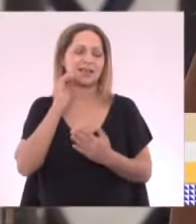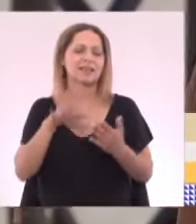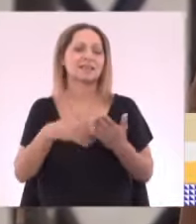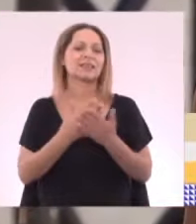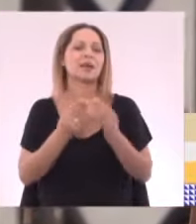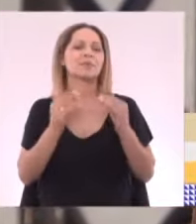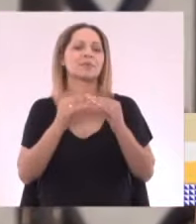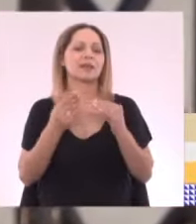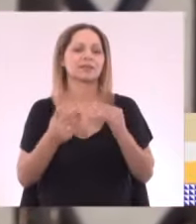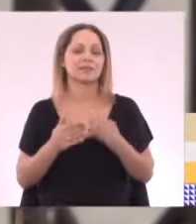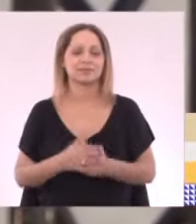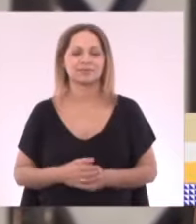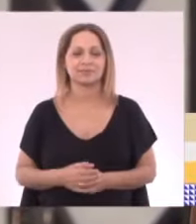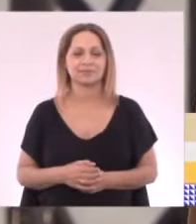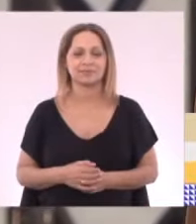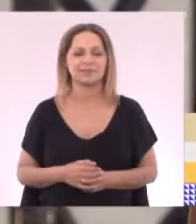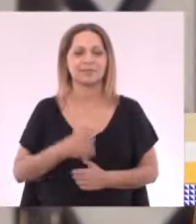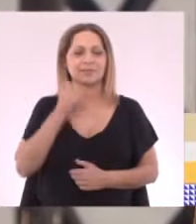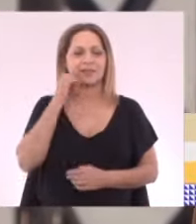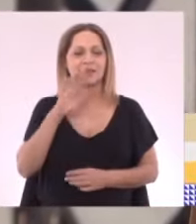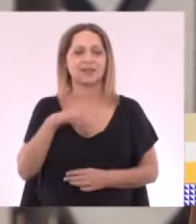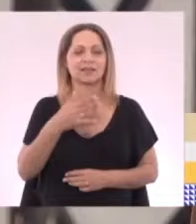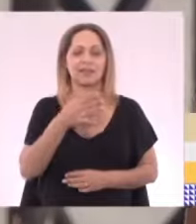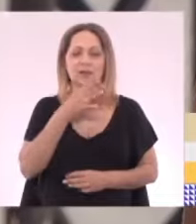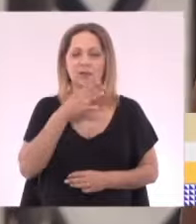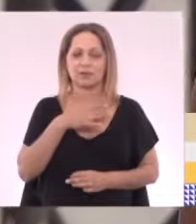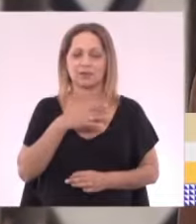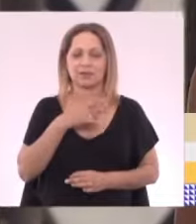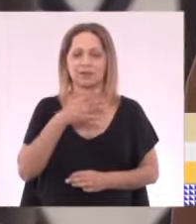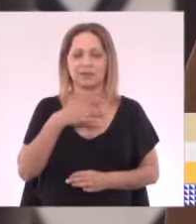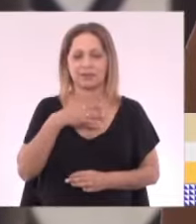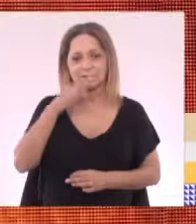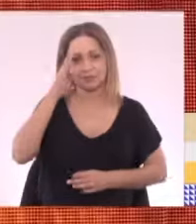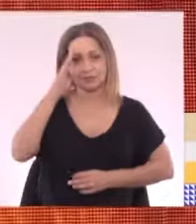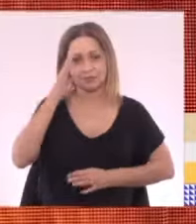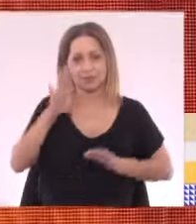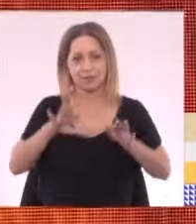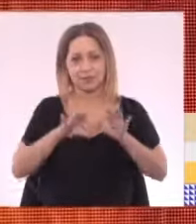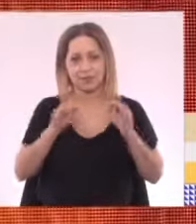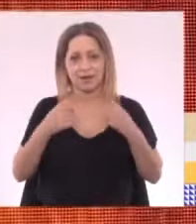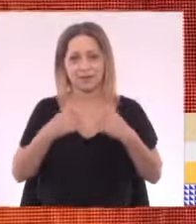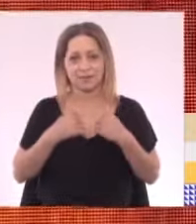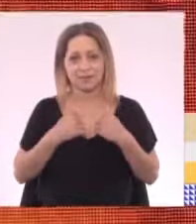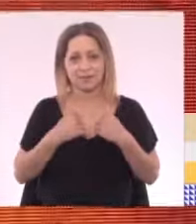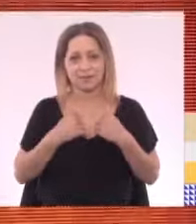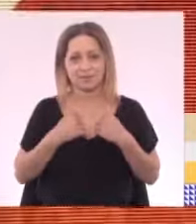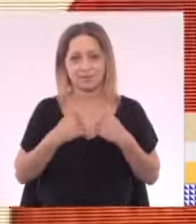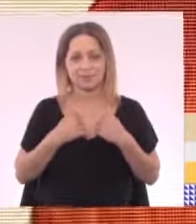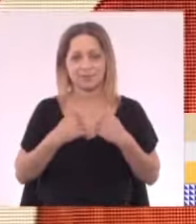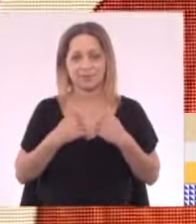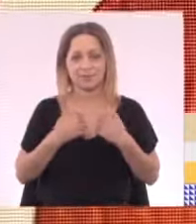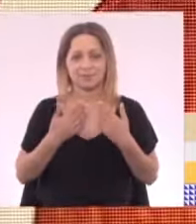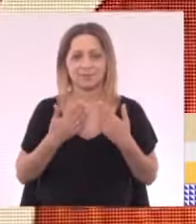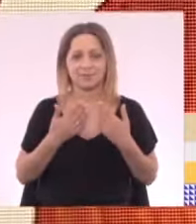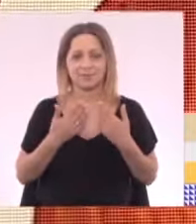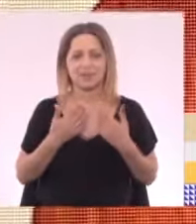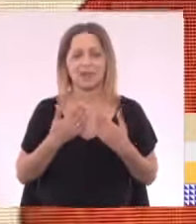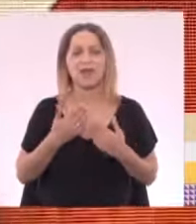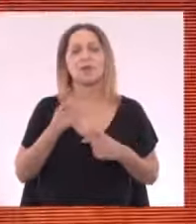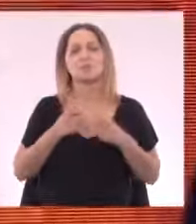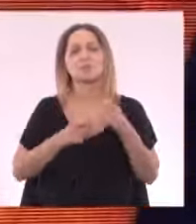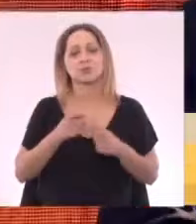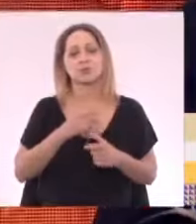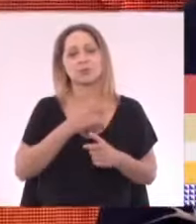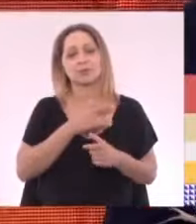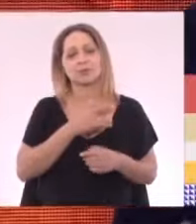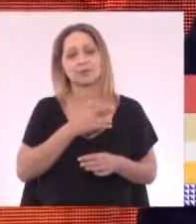beijos desses, hein? Quem é que é, Carla? Vá, conte-nos tudo. Queres saber tanto como eu, não é? É assim, eu gostava. Normalmente as pessoas são muito